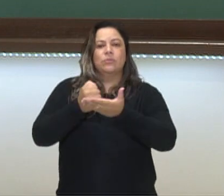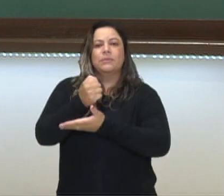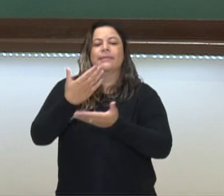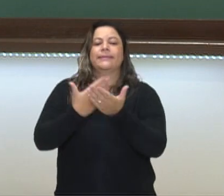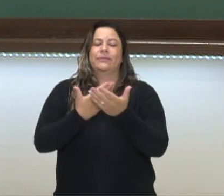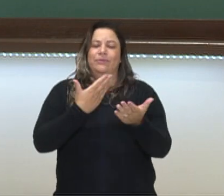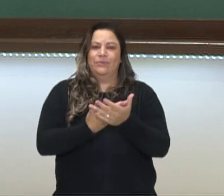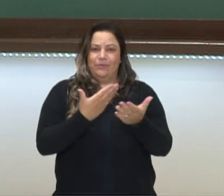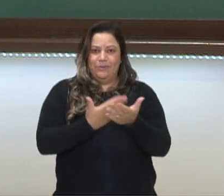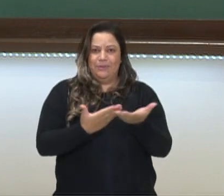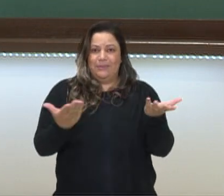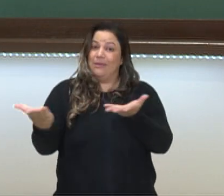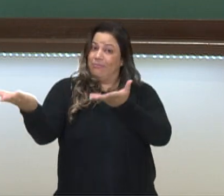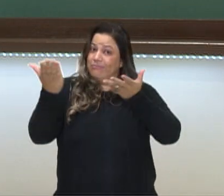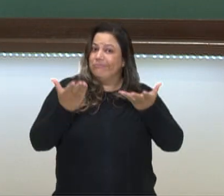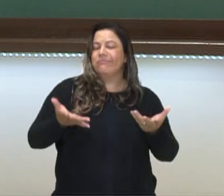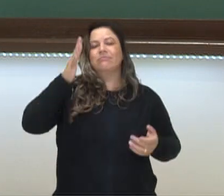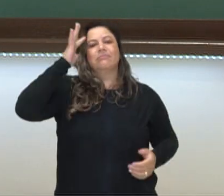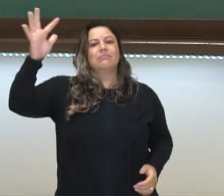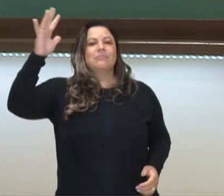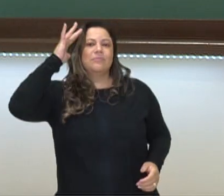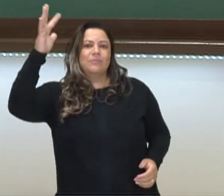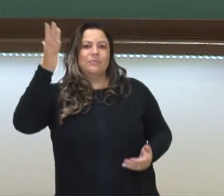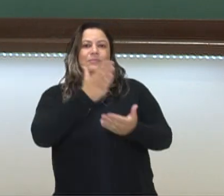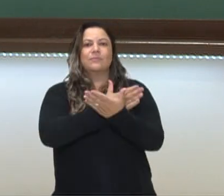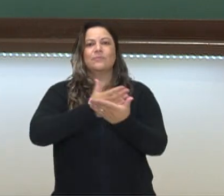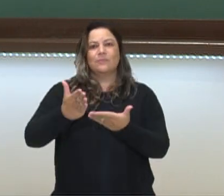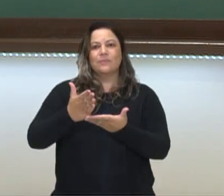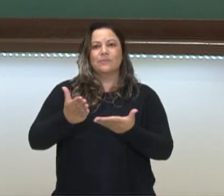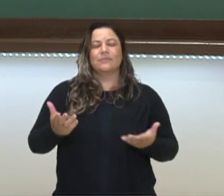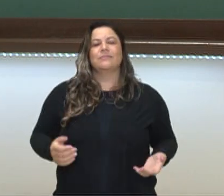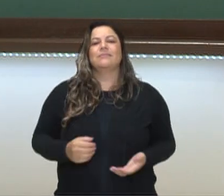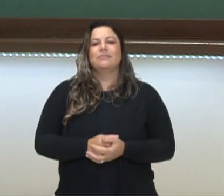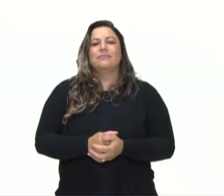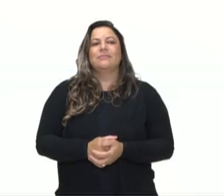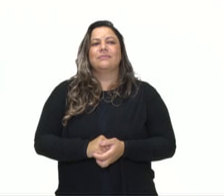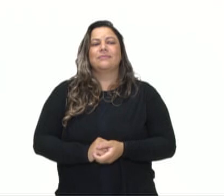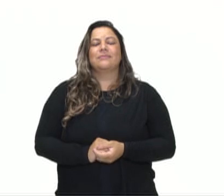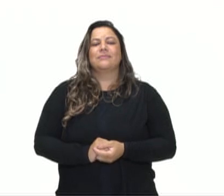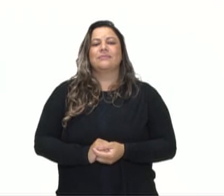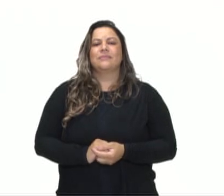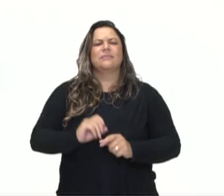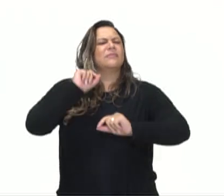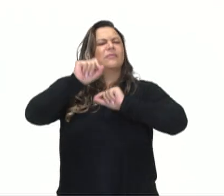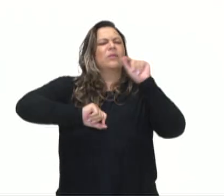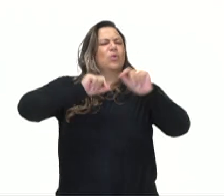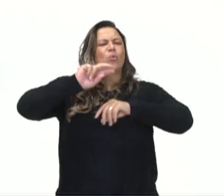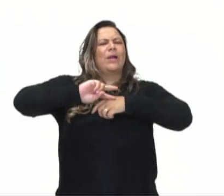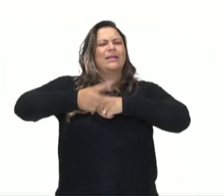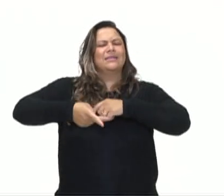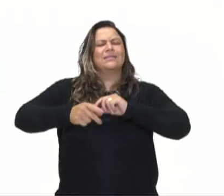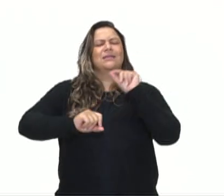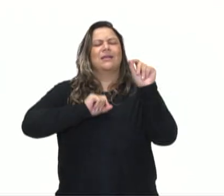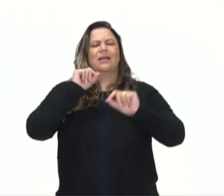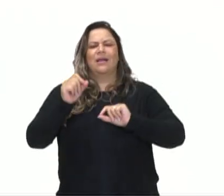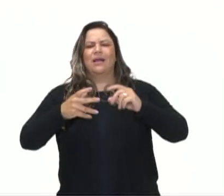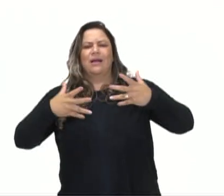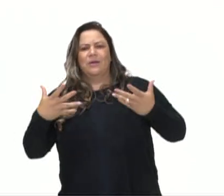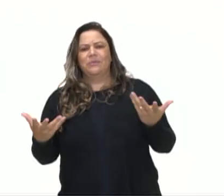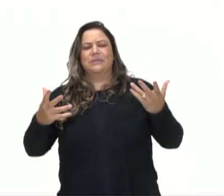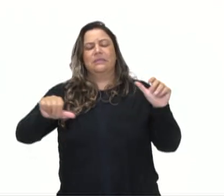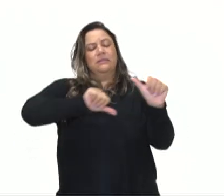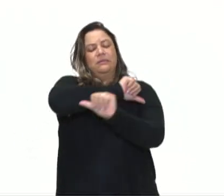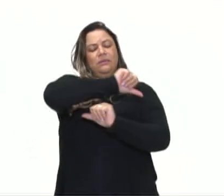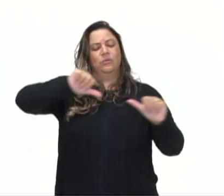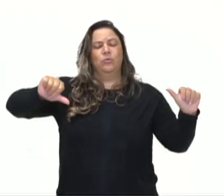aula e trazermos algumas reflexões iniciais. Acompanhe aqui na tela, ó. Quais as causas e consequências das